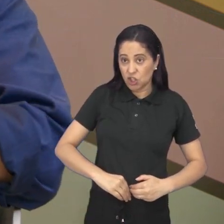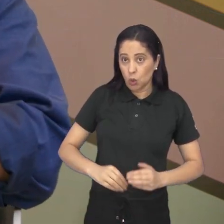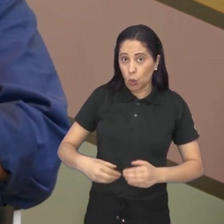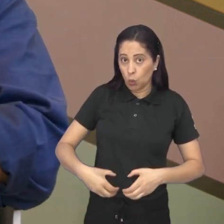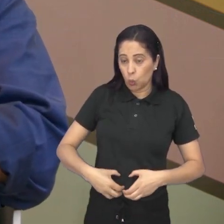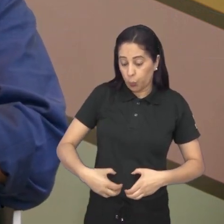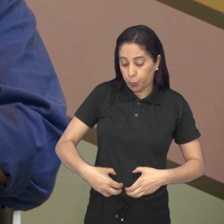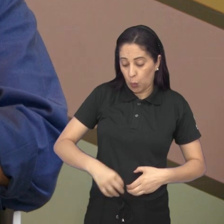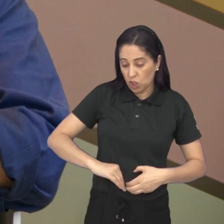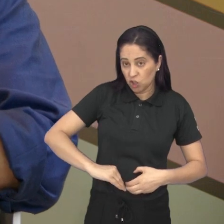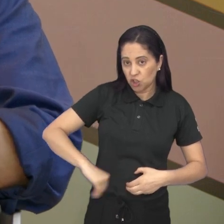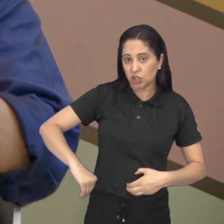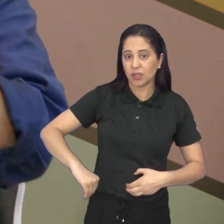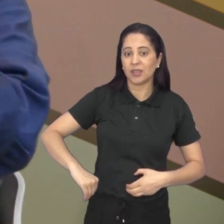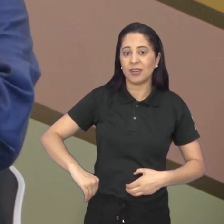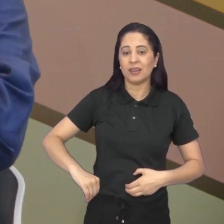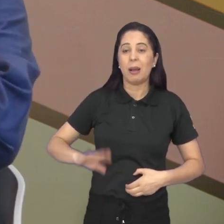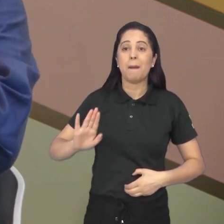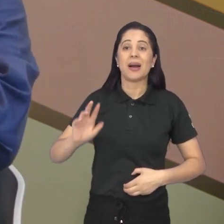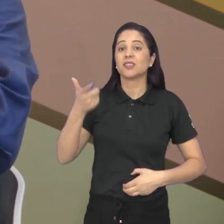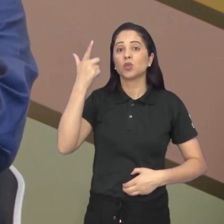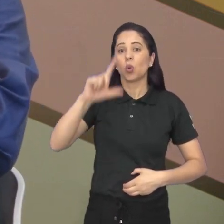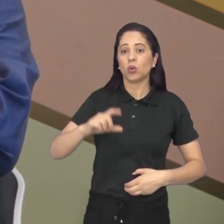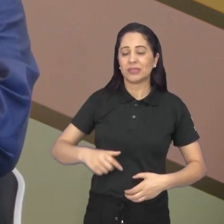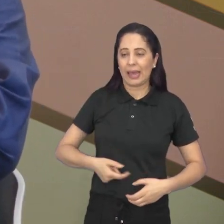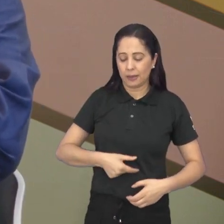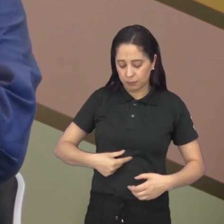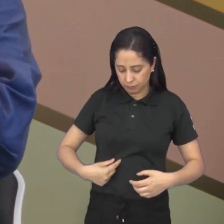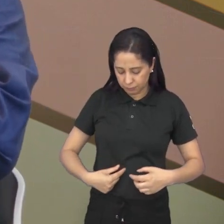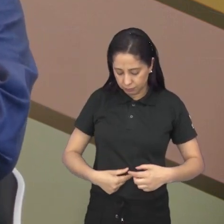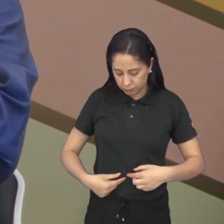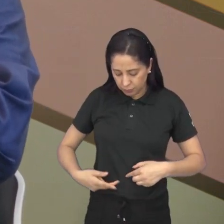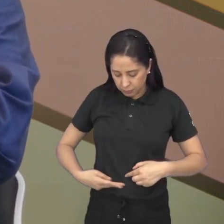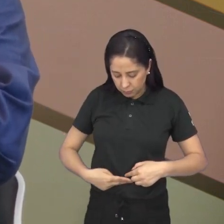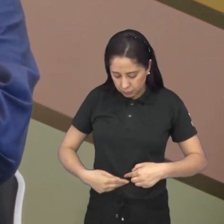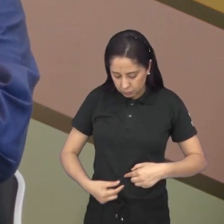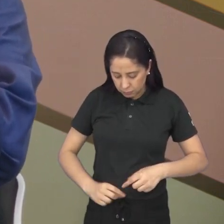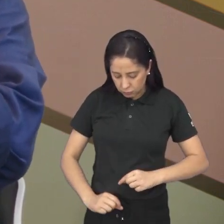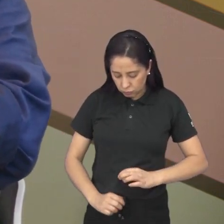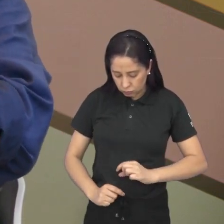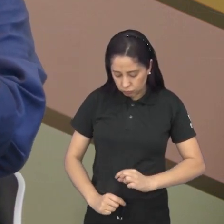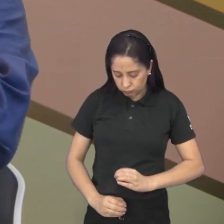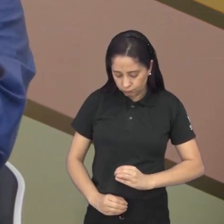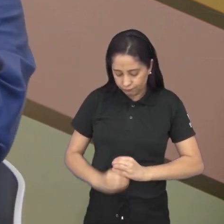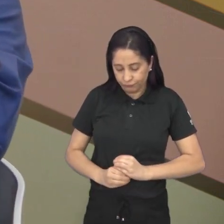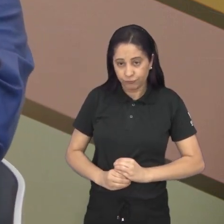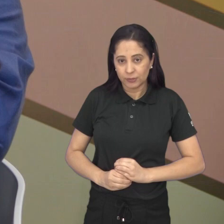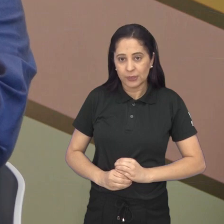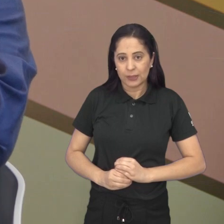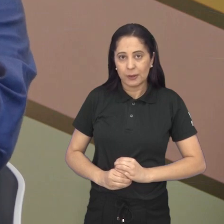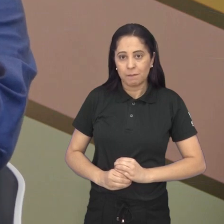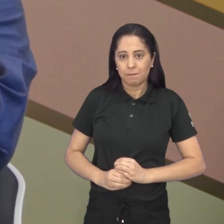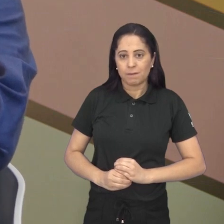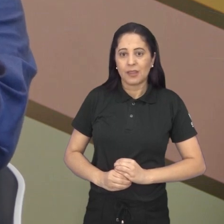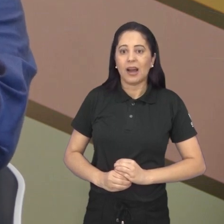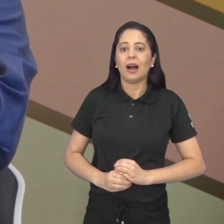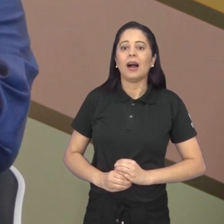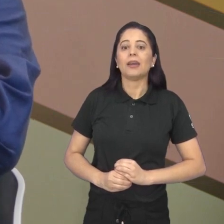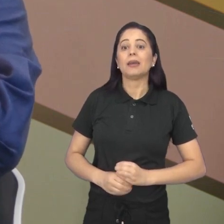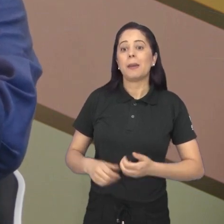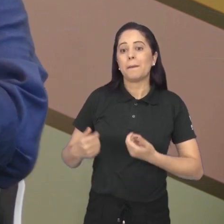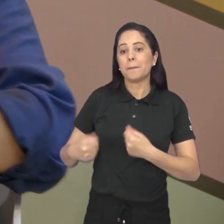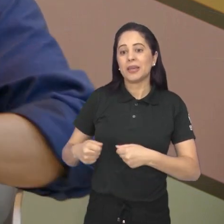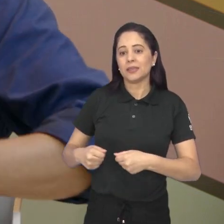retirar um tumor de intestino, mas não consegue fazer a emenda primária, que a gente chama de anastomose. Então, quando você não consegue fazer uma emenda